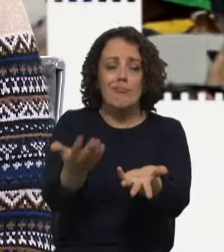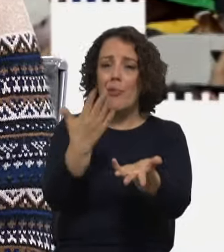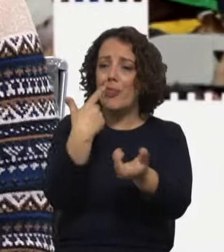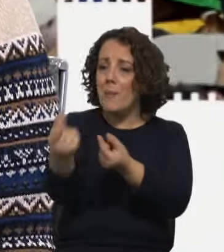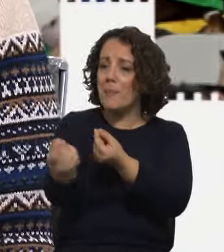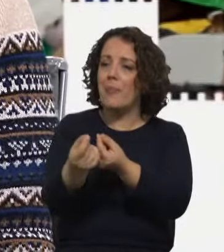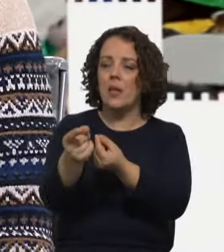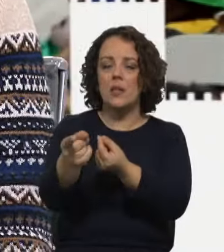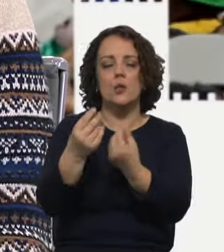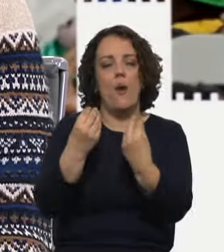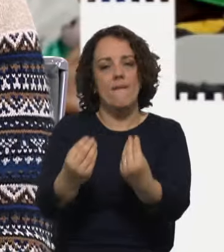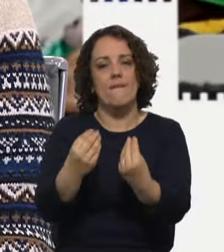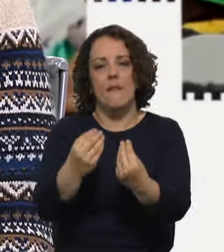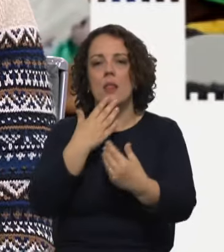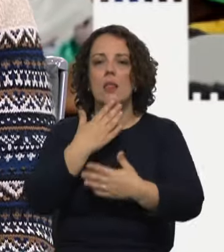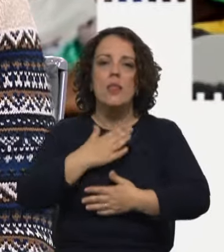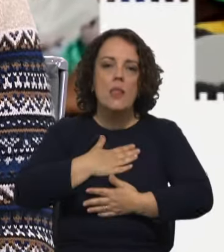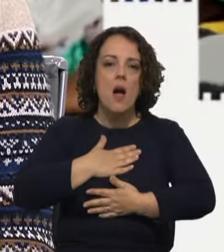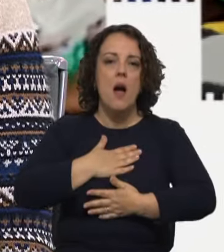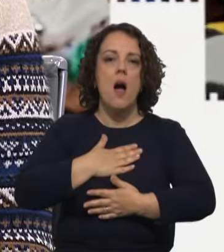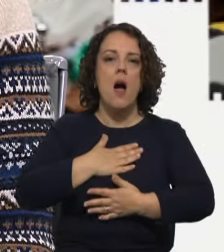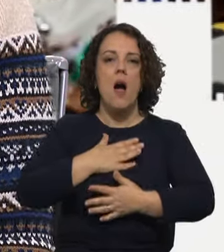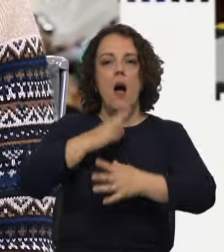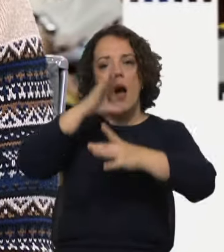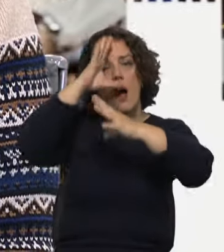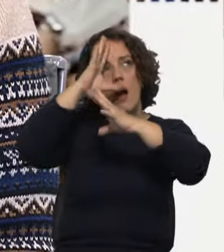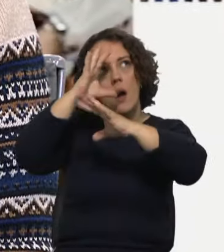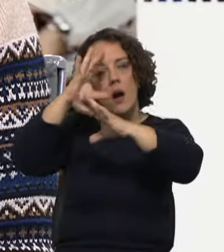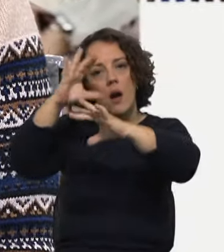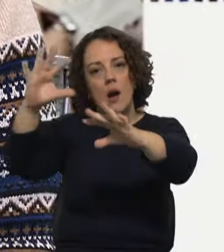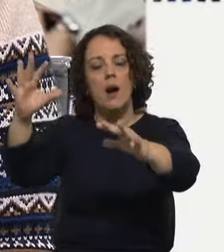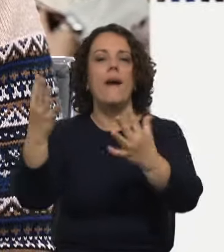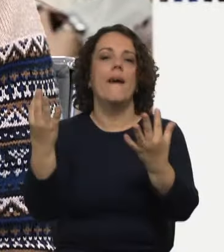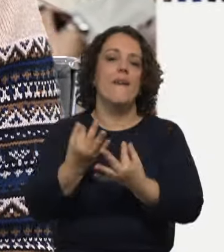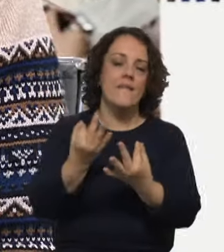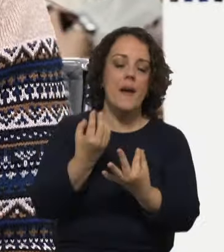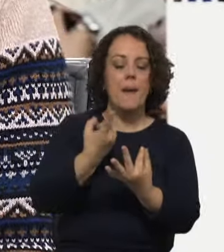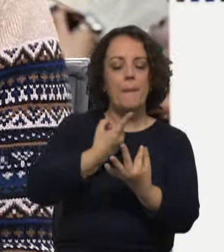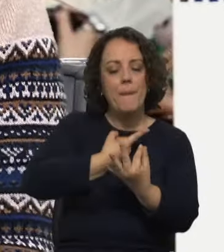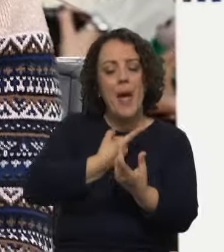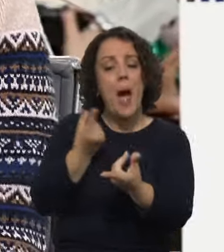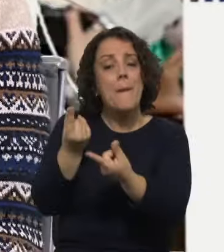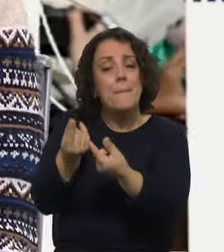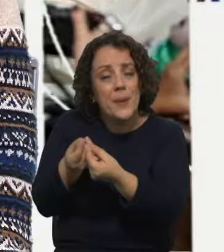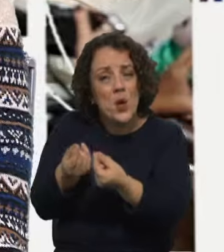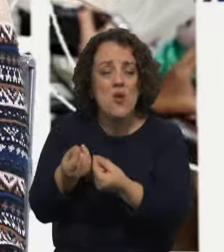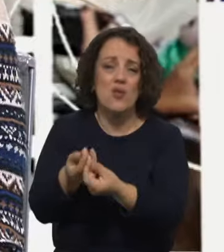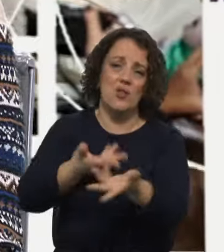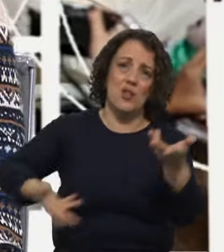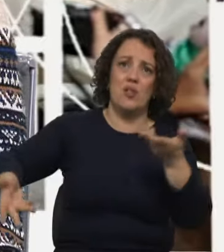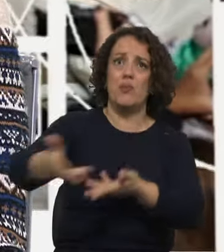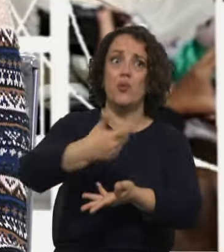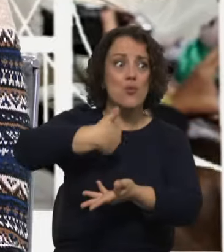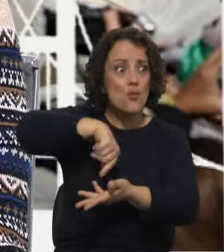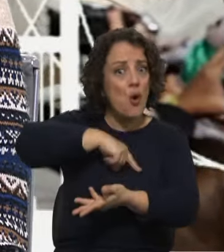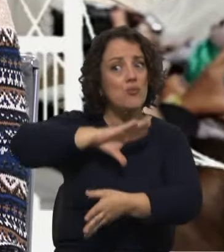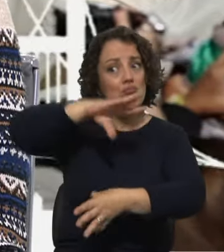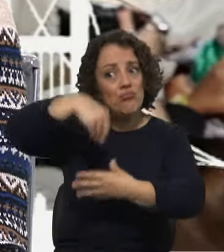mesmo muito interessante e transporta-nos novamente para aquela ideia que de facto temos que nos reaproximar de que nós somos parte da natureza